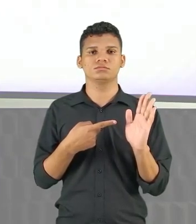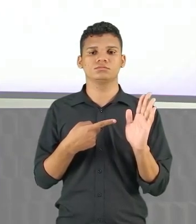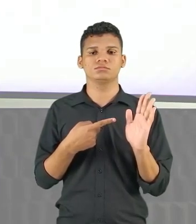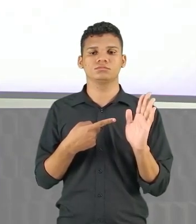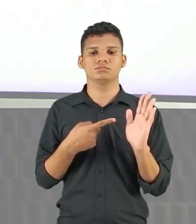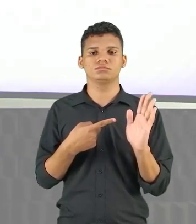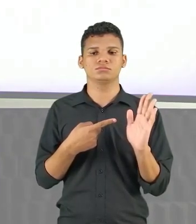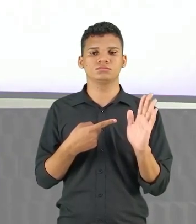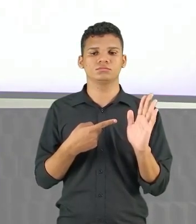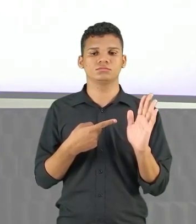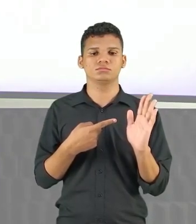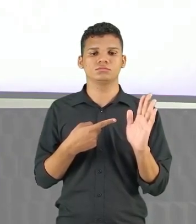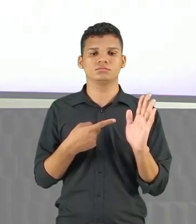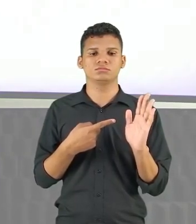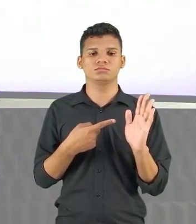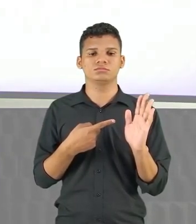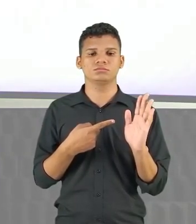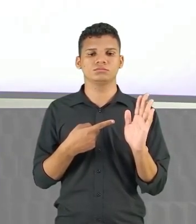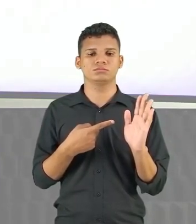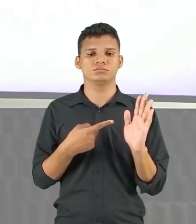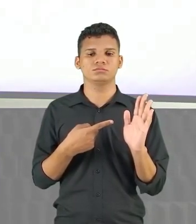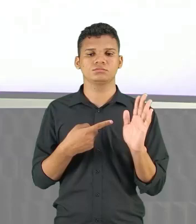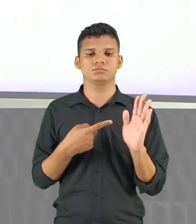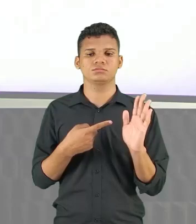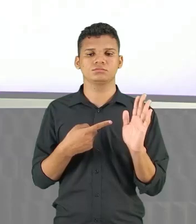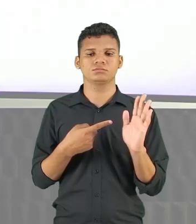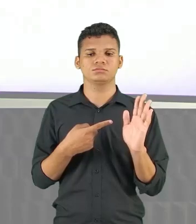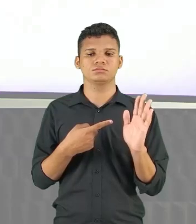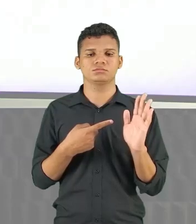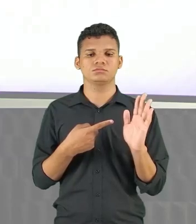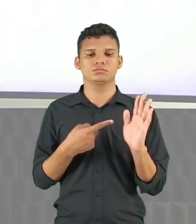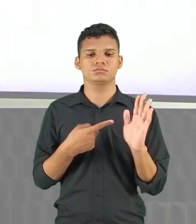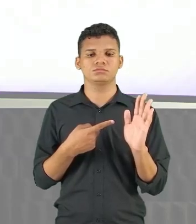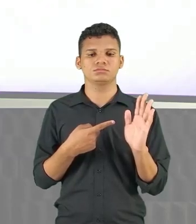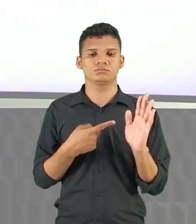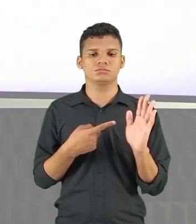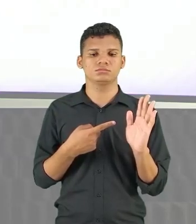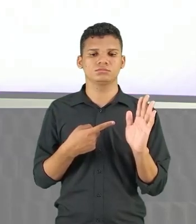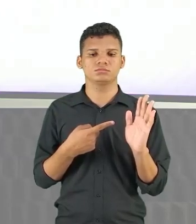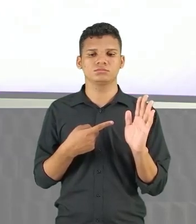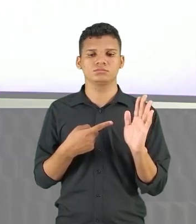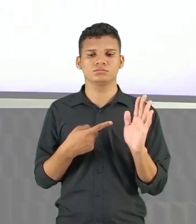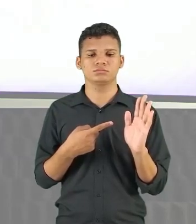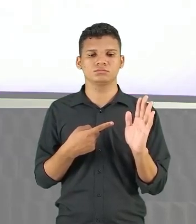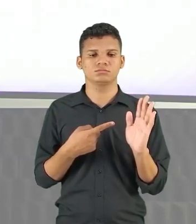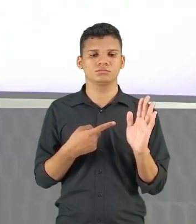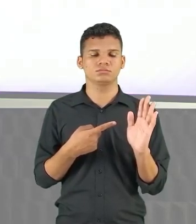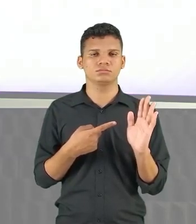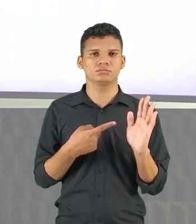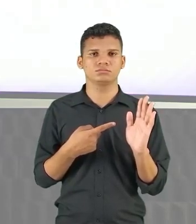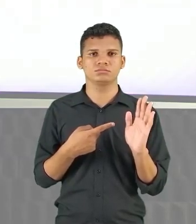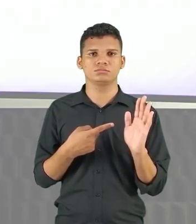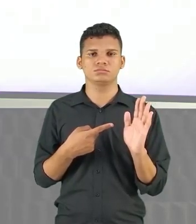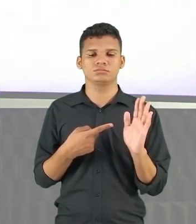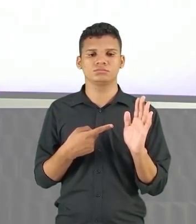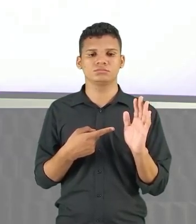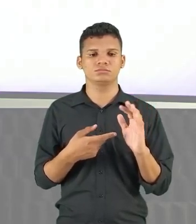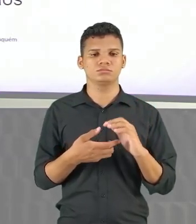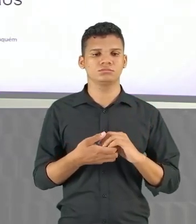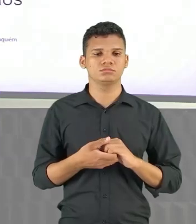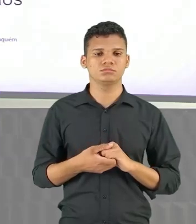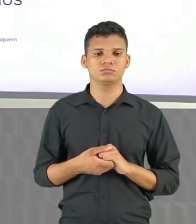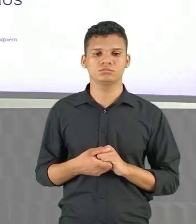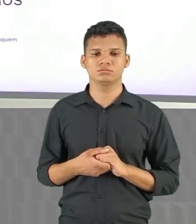Elas fazem-me palpitar o coração como a flor que estremece ao bafejo perfumado das brisas de